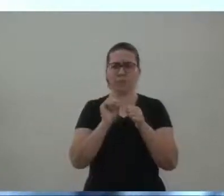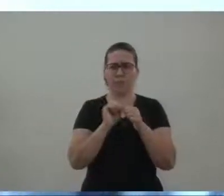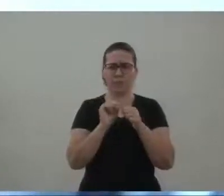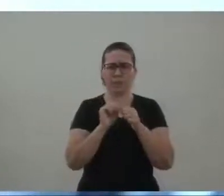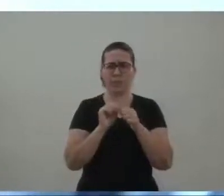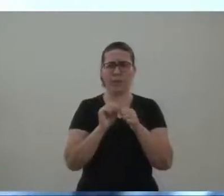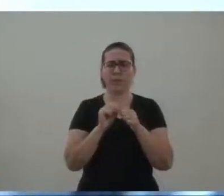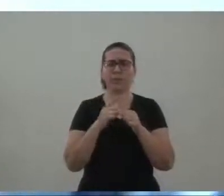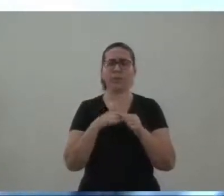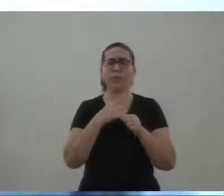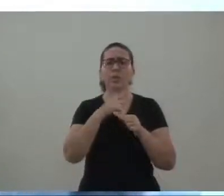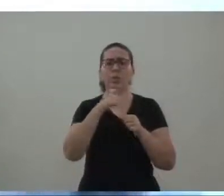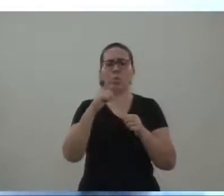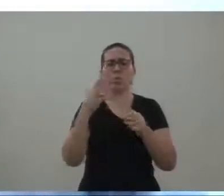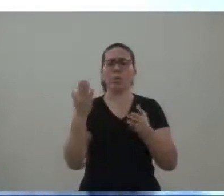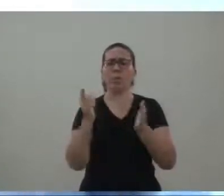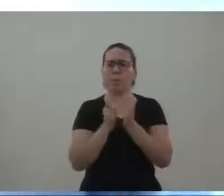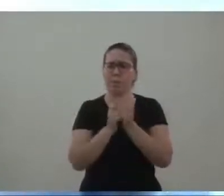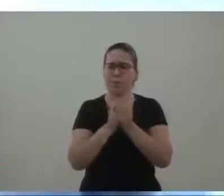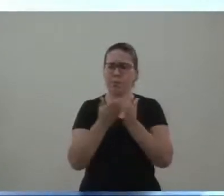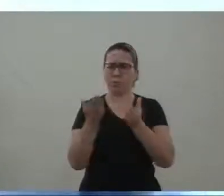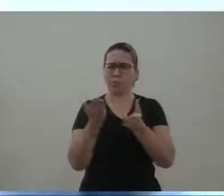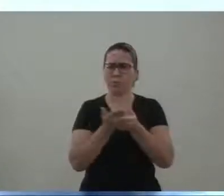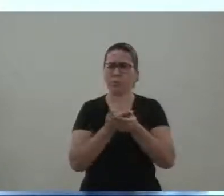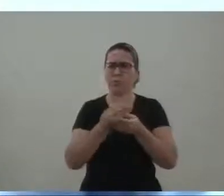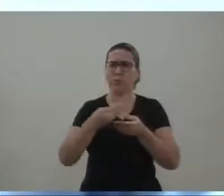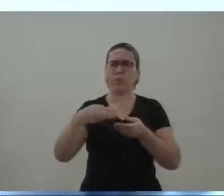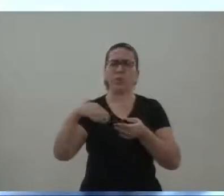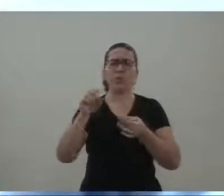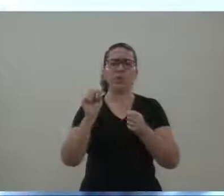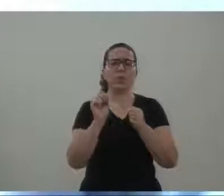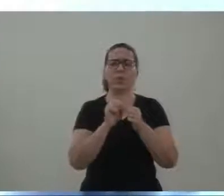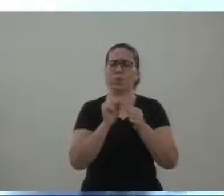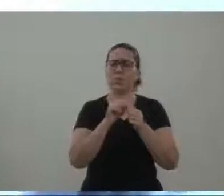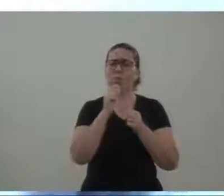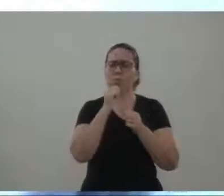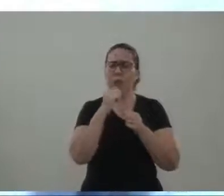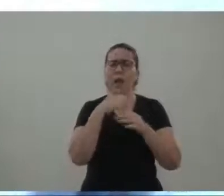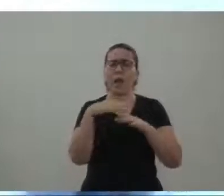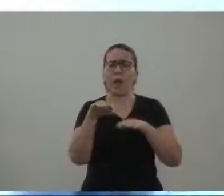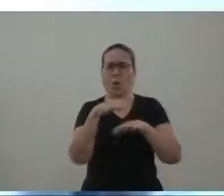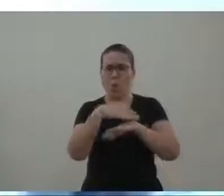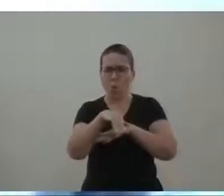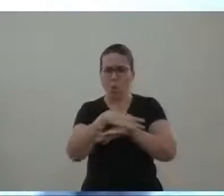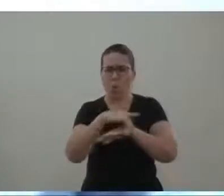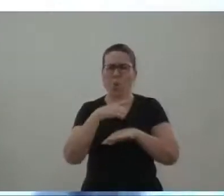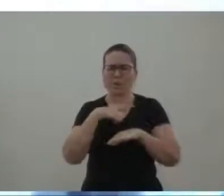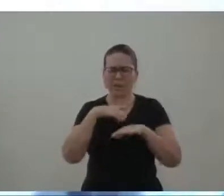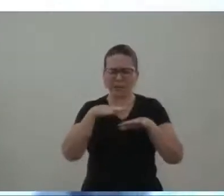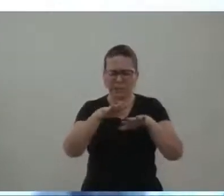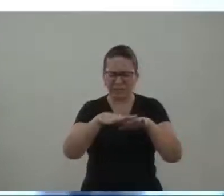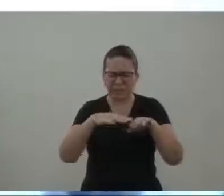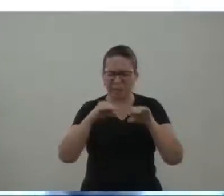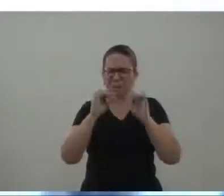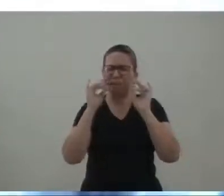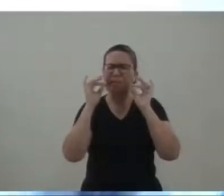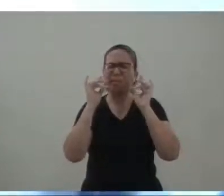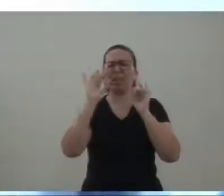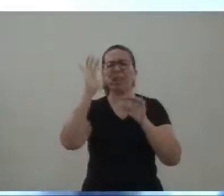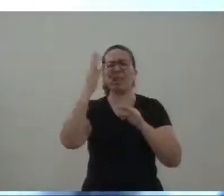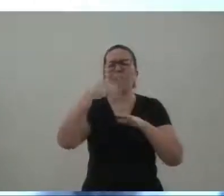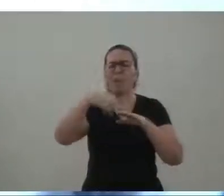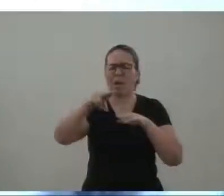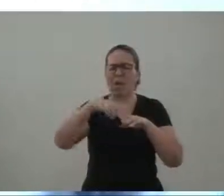nas outras vias que não teve recapeamento, as faixas estão muito desgastadas, né? Muitas vezes